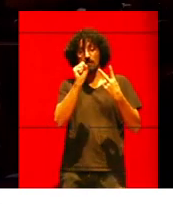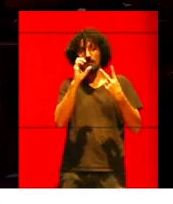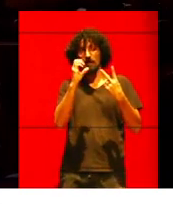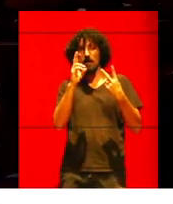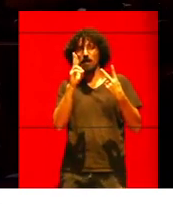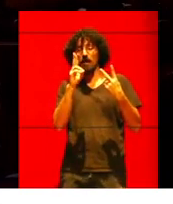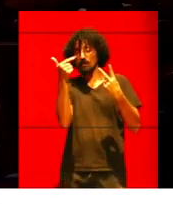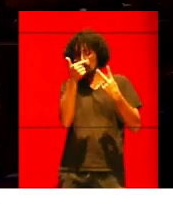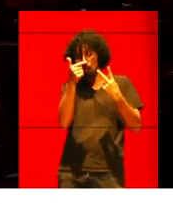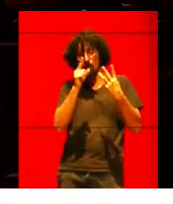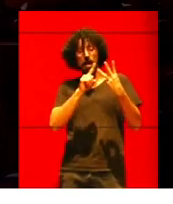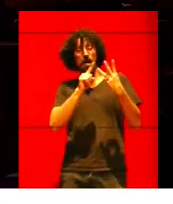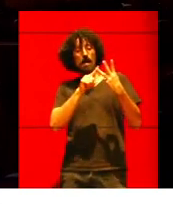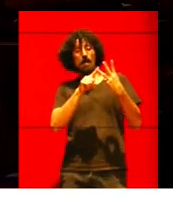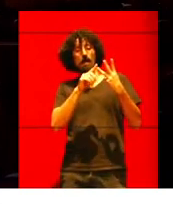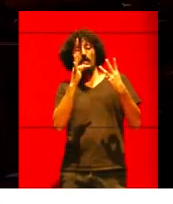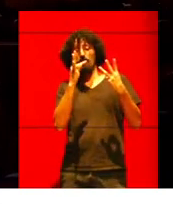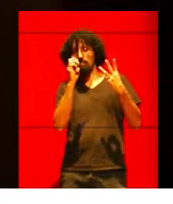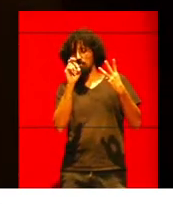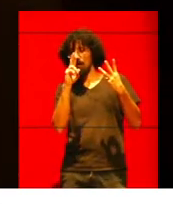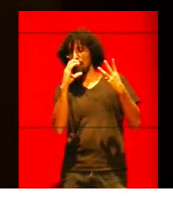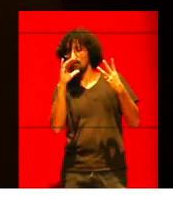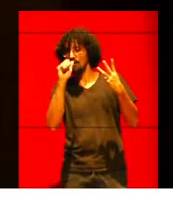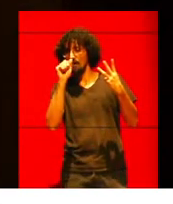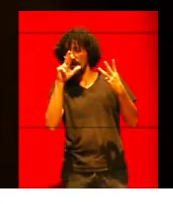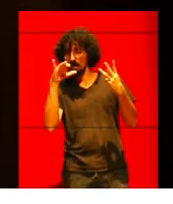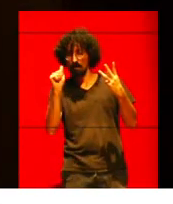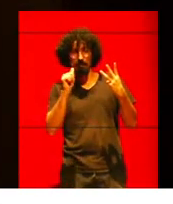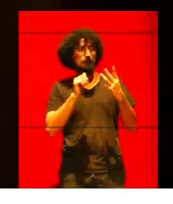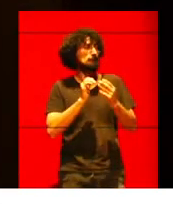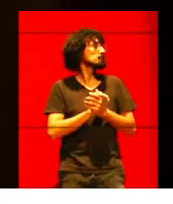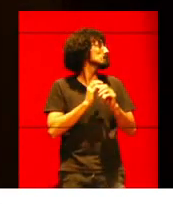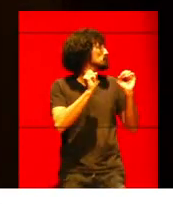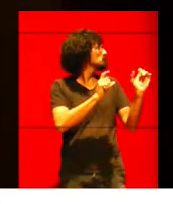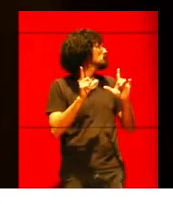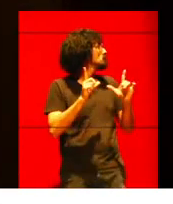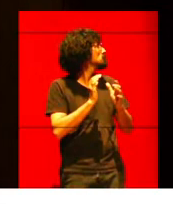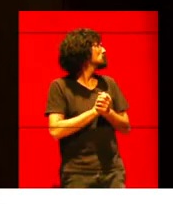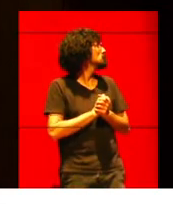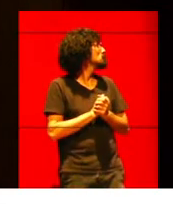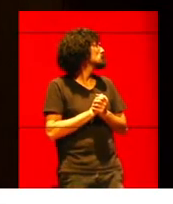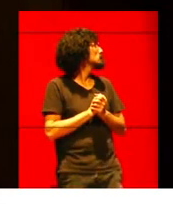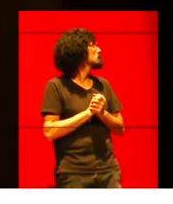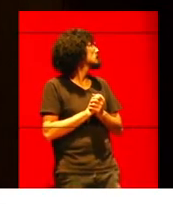ligado a três, terciária, tá? Passa para mim, por favor.